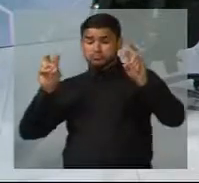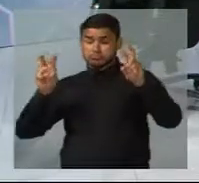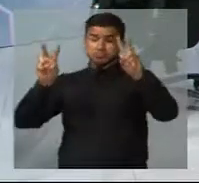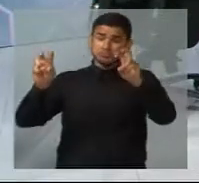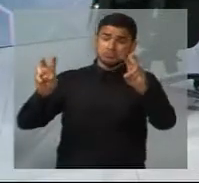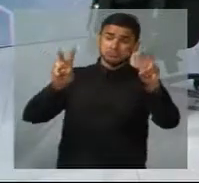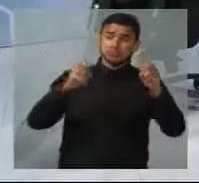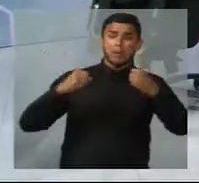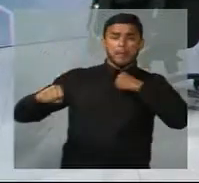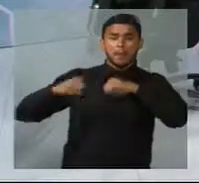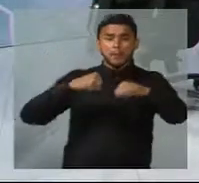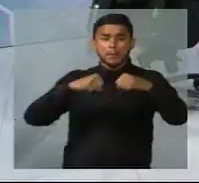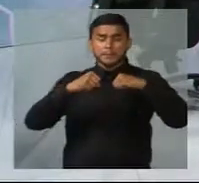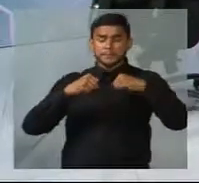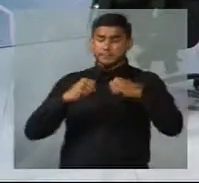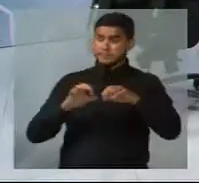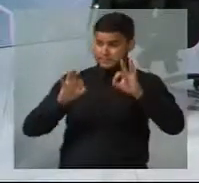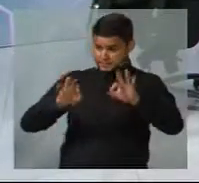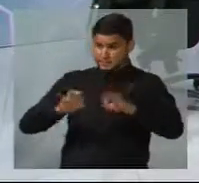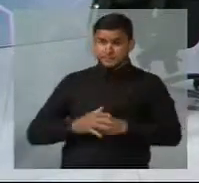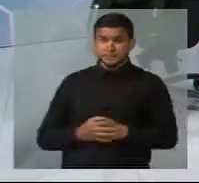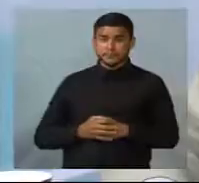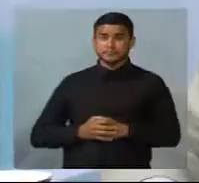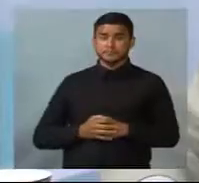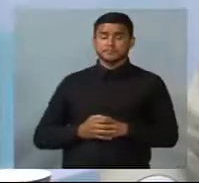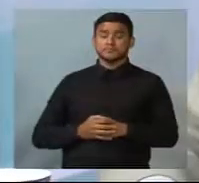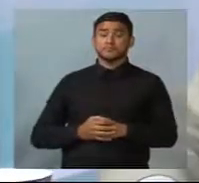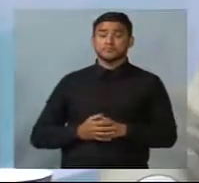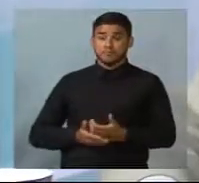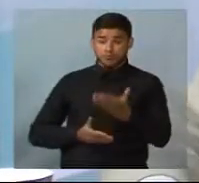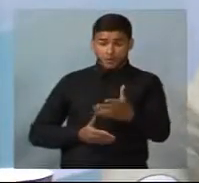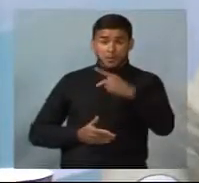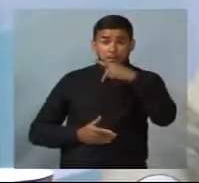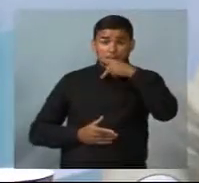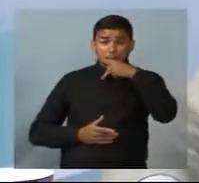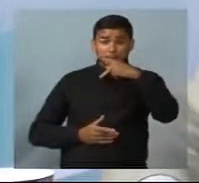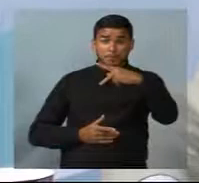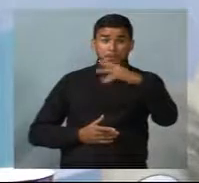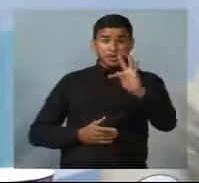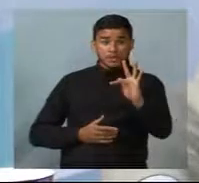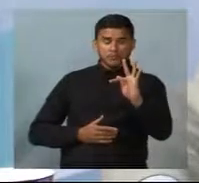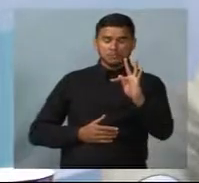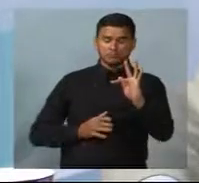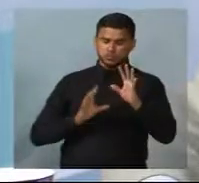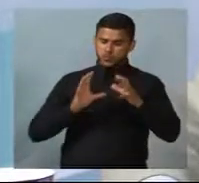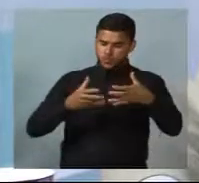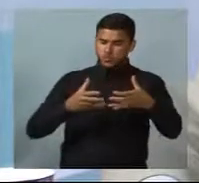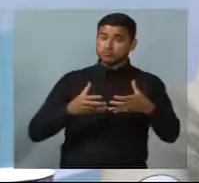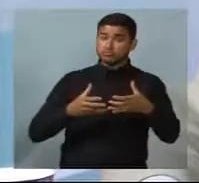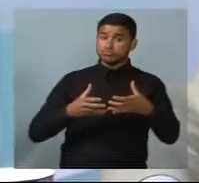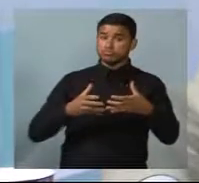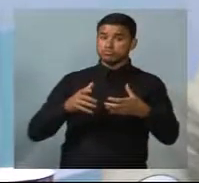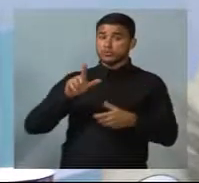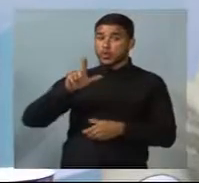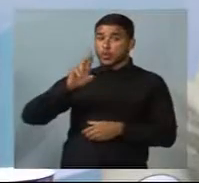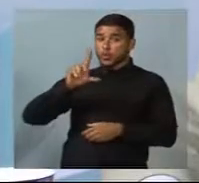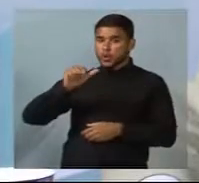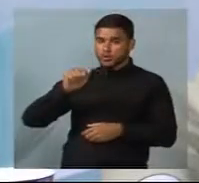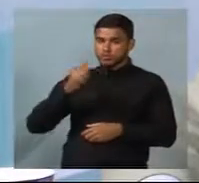os senhores possam se colocar. O PT, com o Lula candidato, tem uma